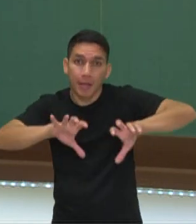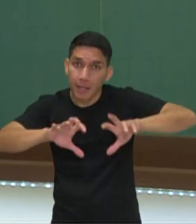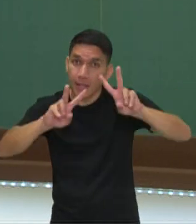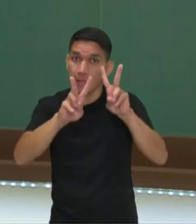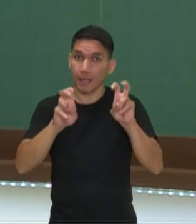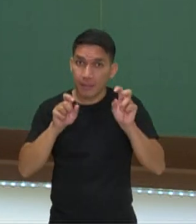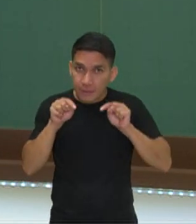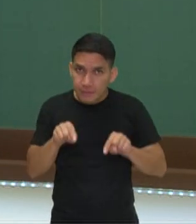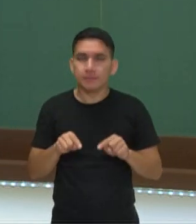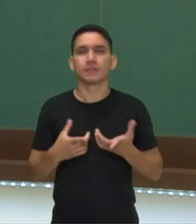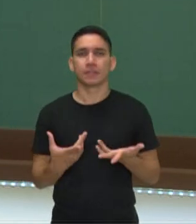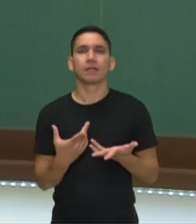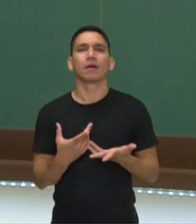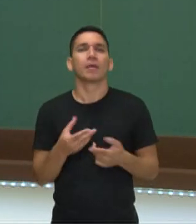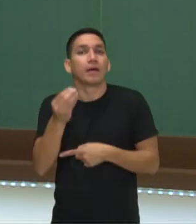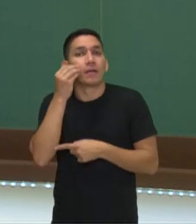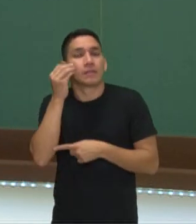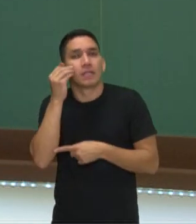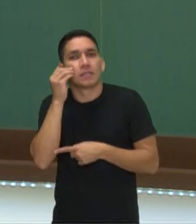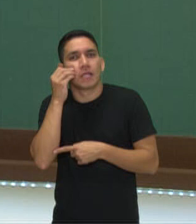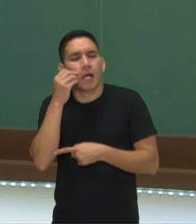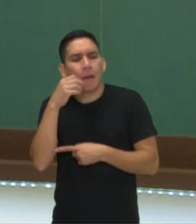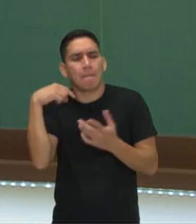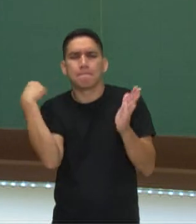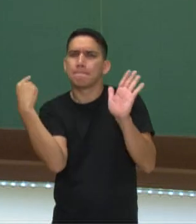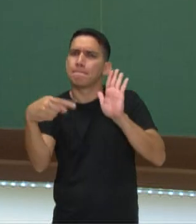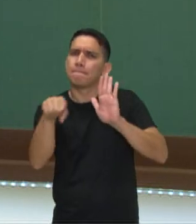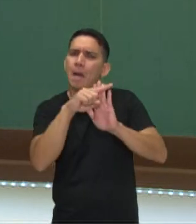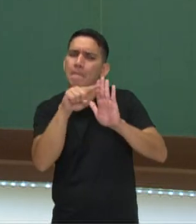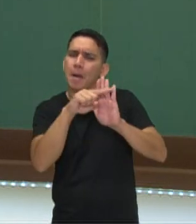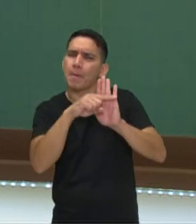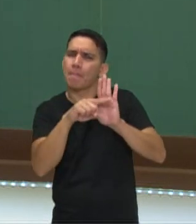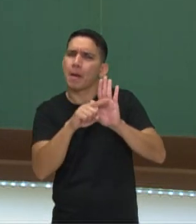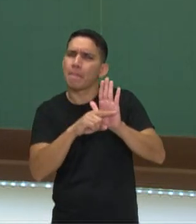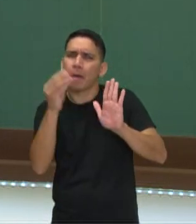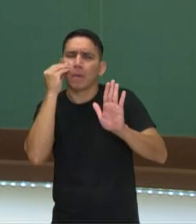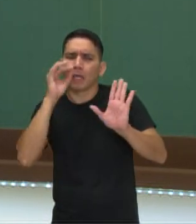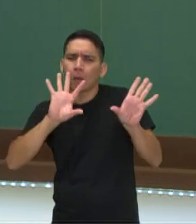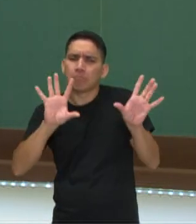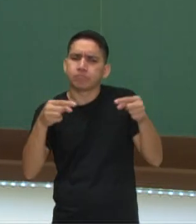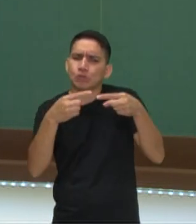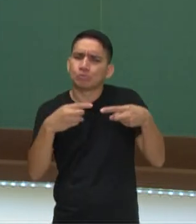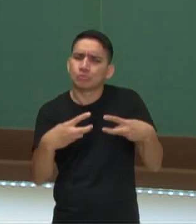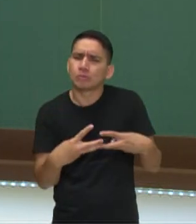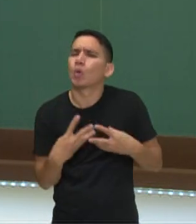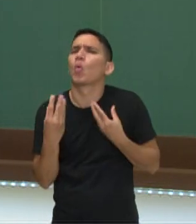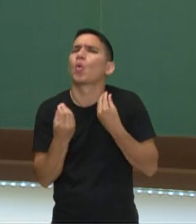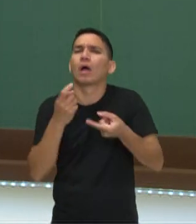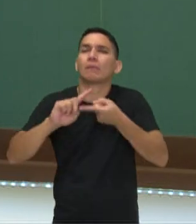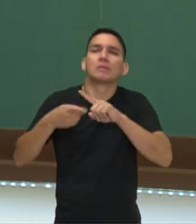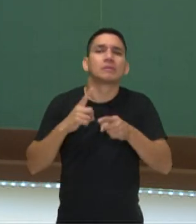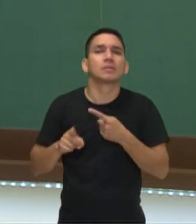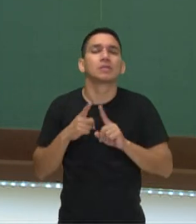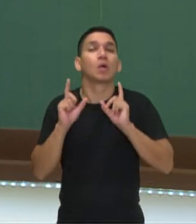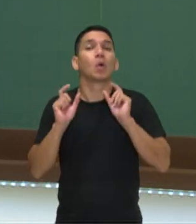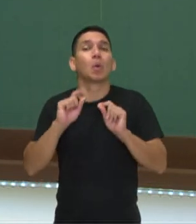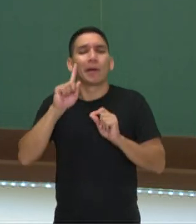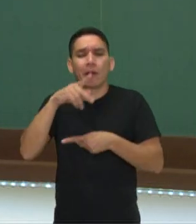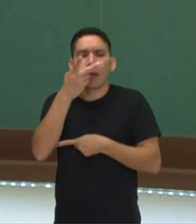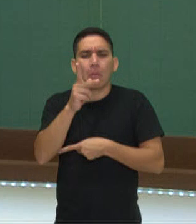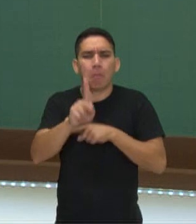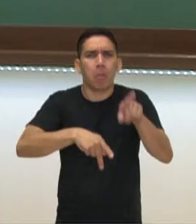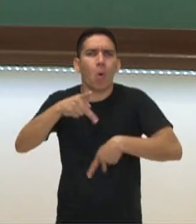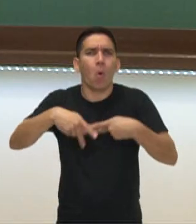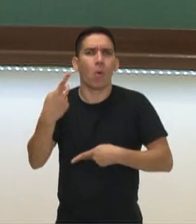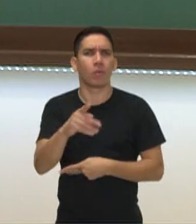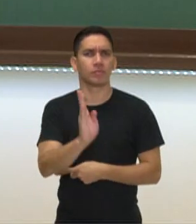né, de tentar delinear, né, montar ali um quebra-cabeça, uma discussão sobre o que seria esse povo